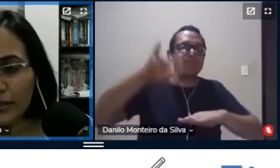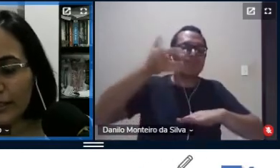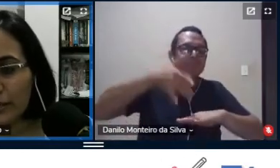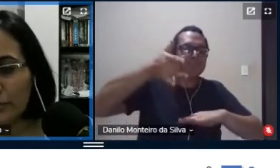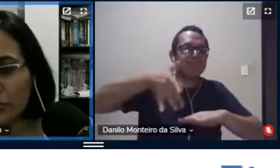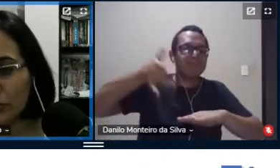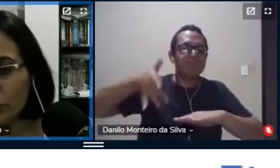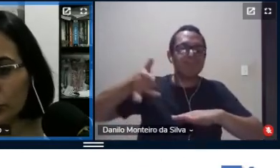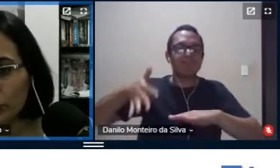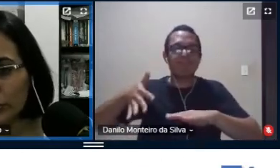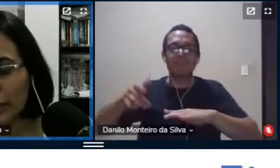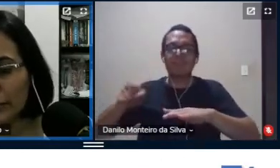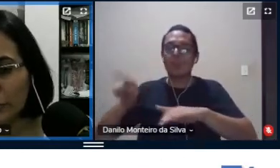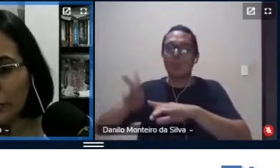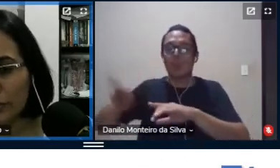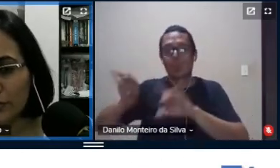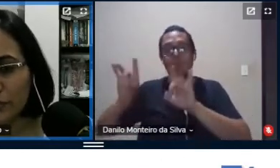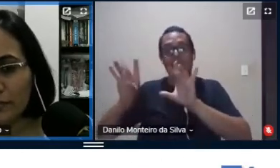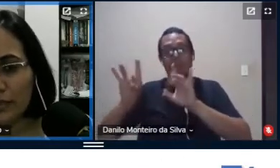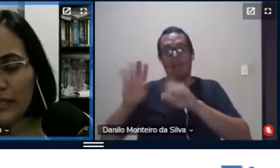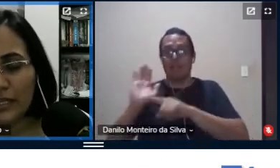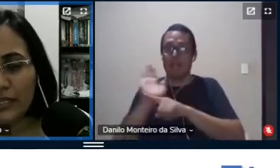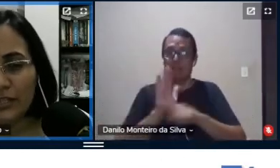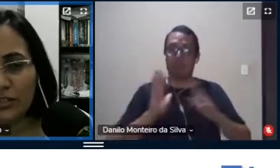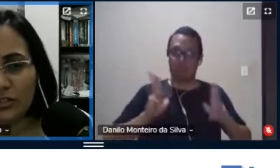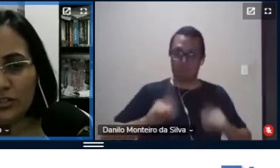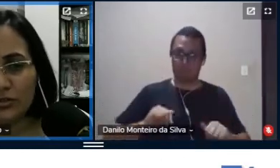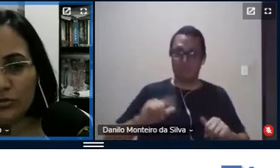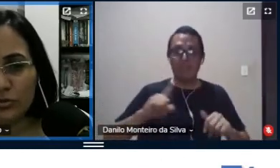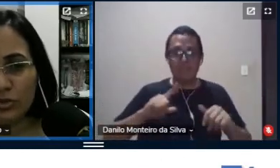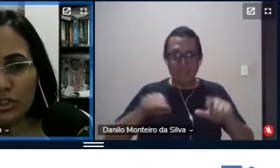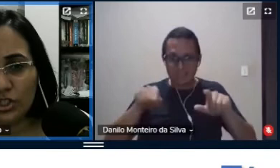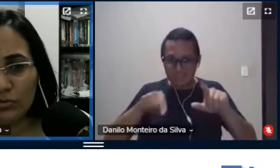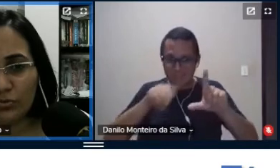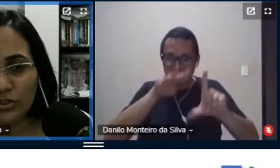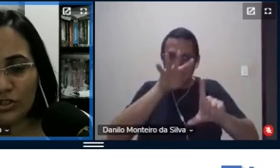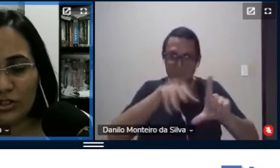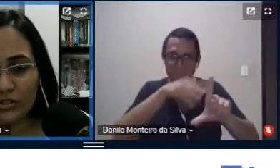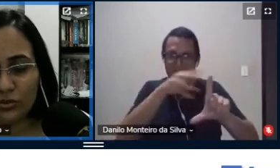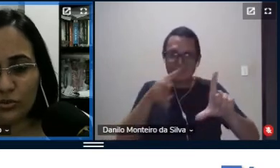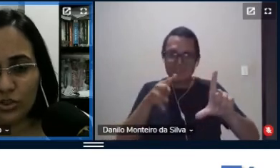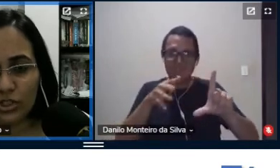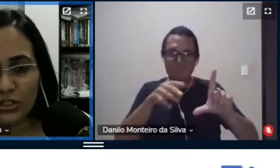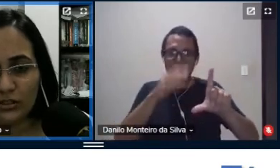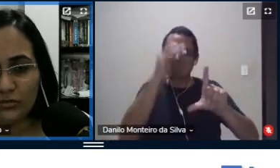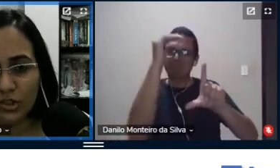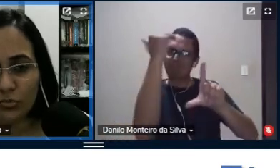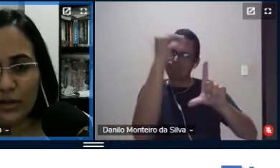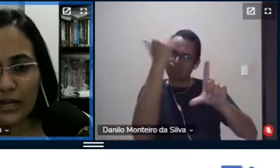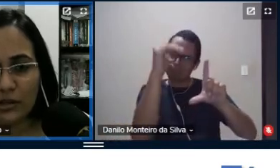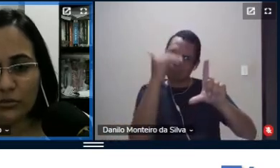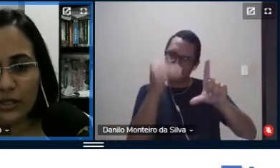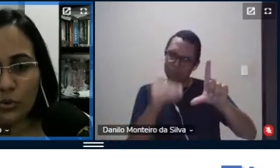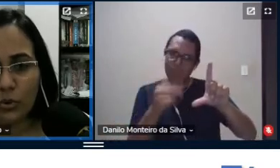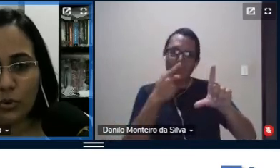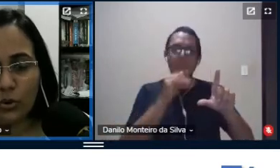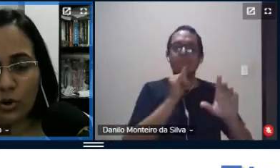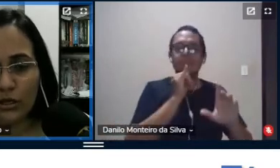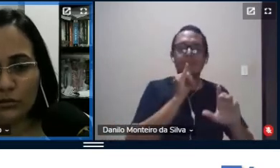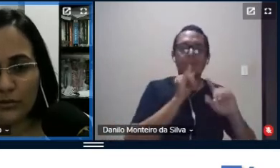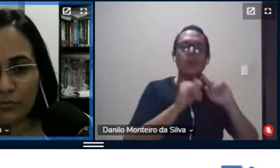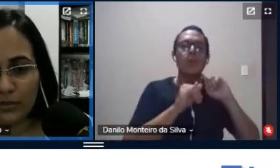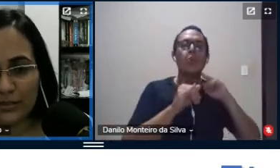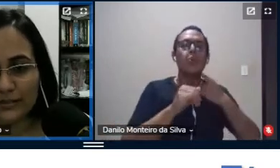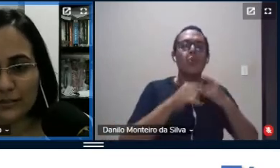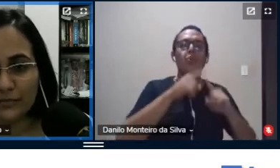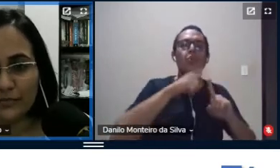essa tabela aqui para vocês consultarem depois, que diz o tipo de sujeira, tipo, eu tenho